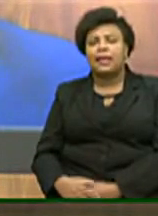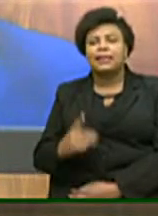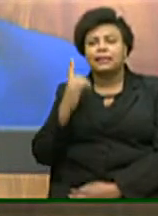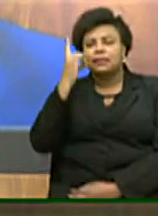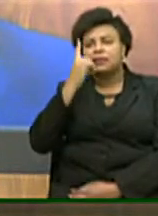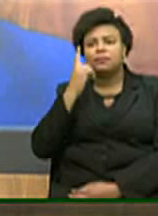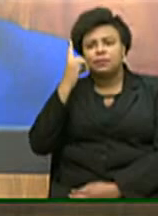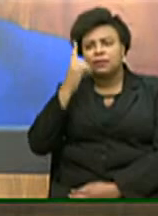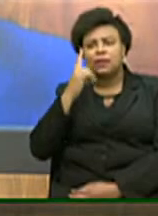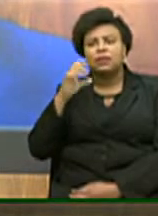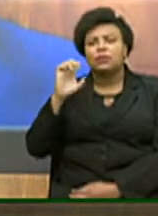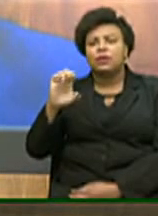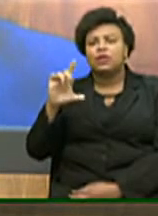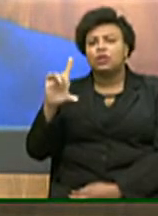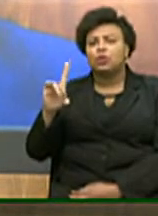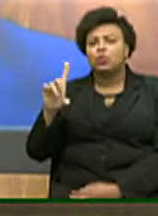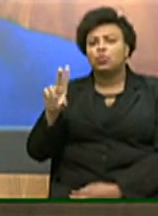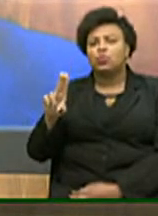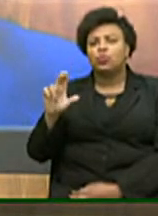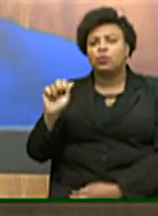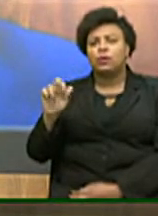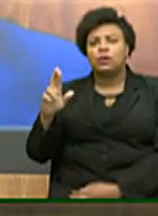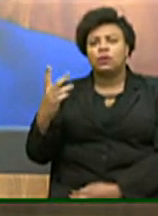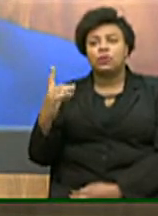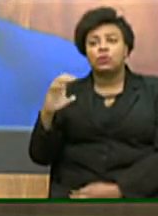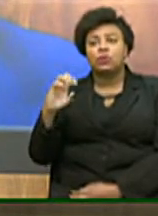Deputado Eduardo Loureiro.